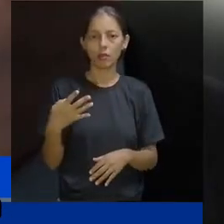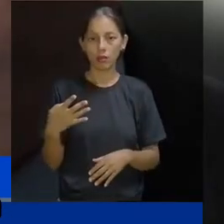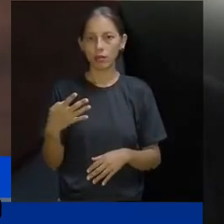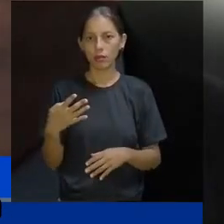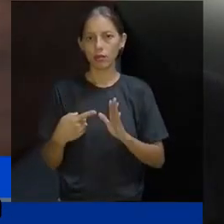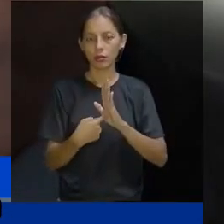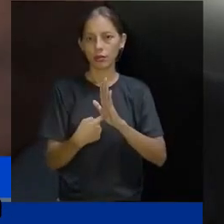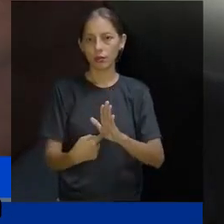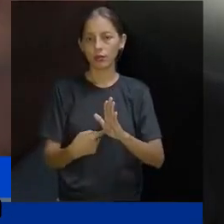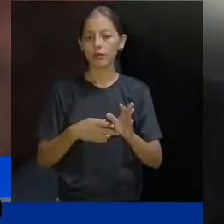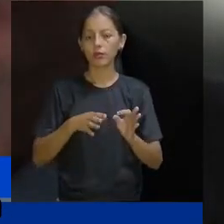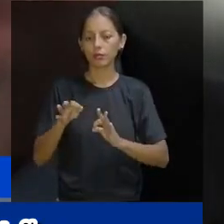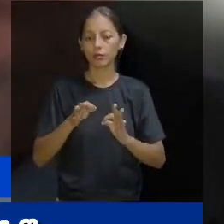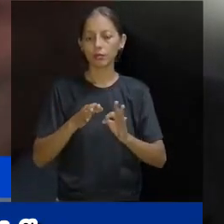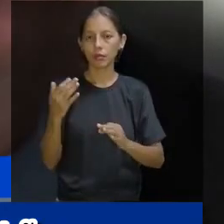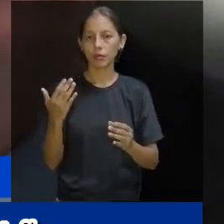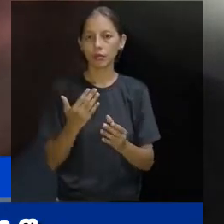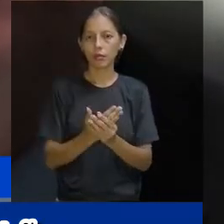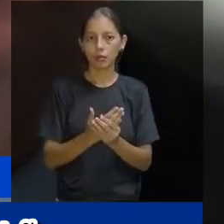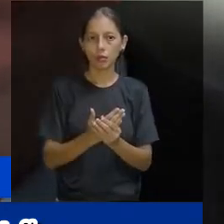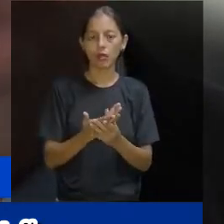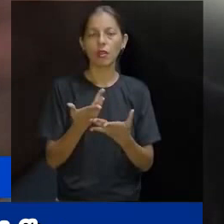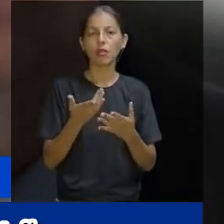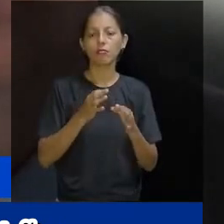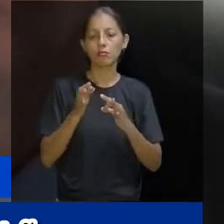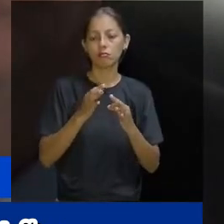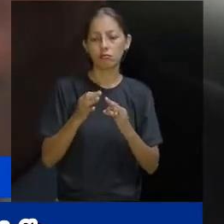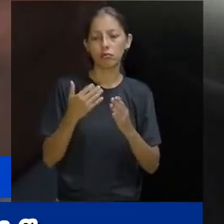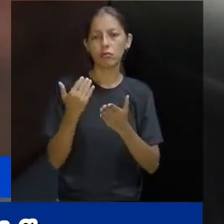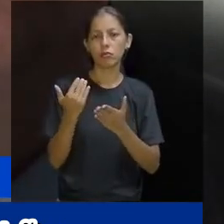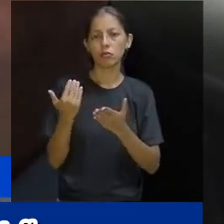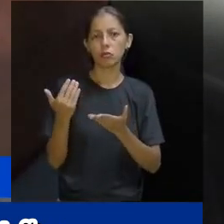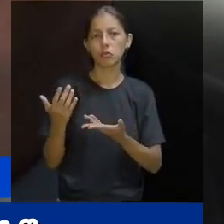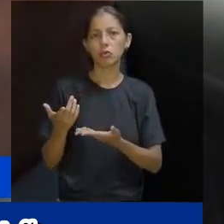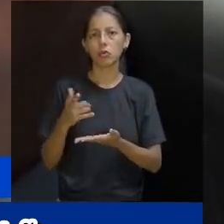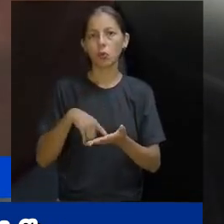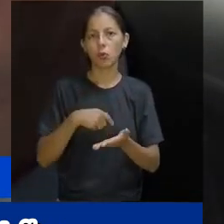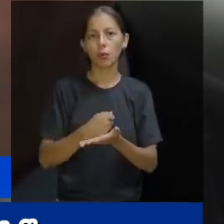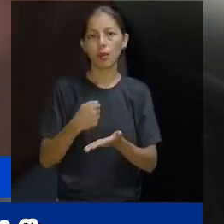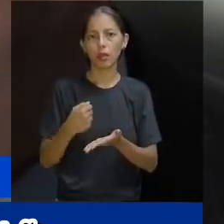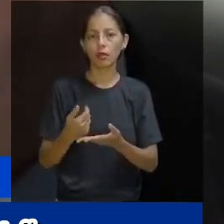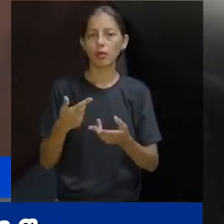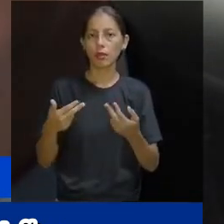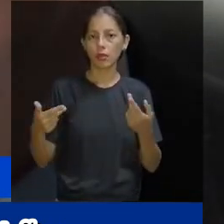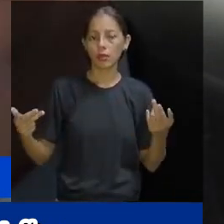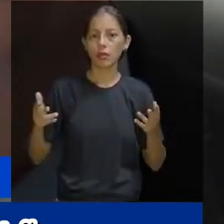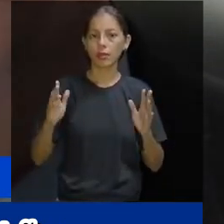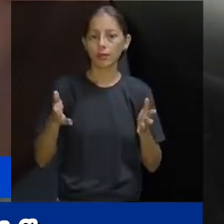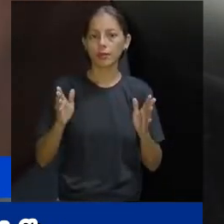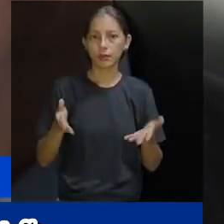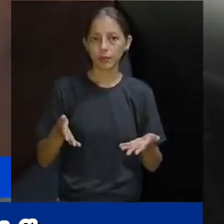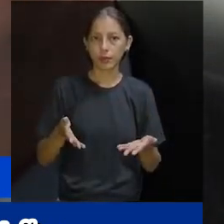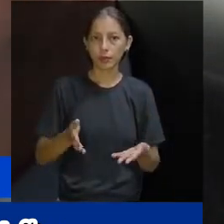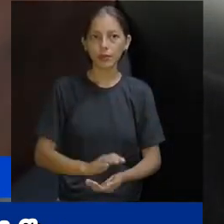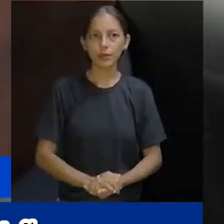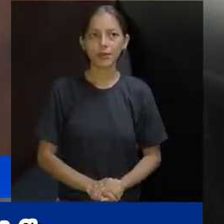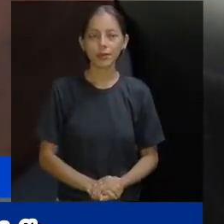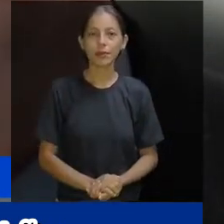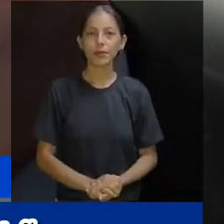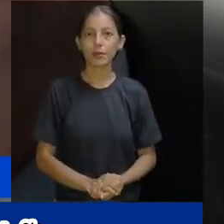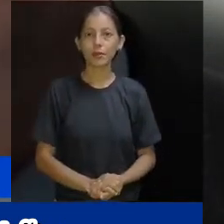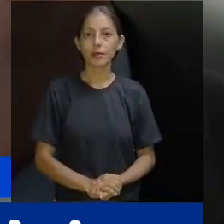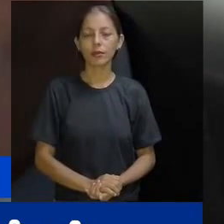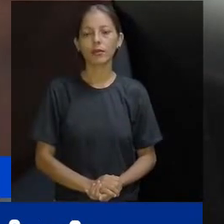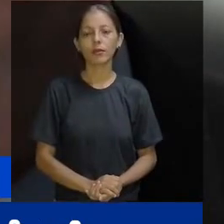e de organização do processo, na qual, em síntese, 1. Foram rejeitadas as preliminares de incompetência, de inépcia da